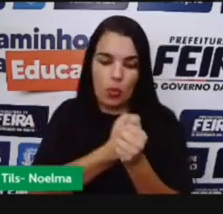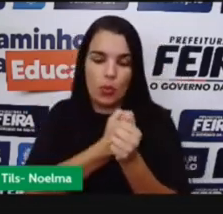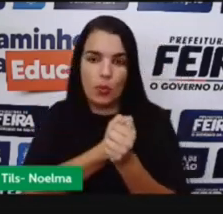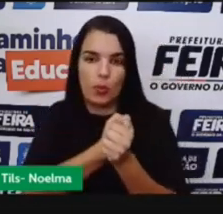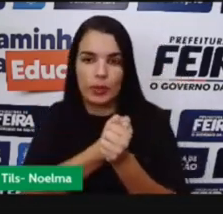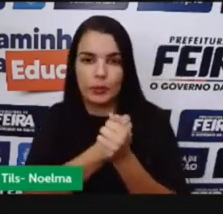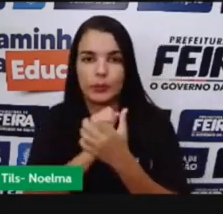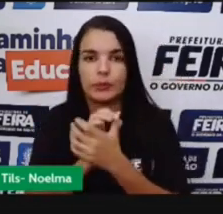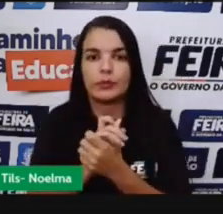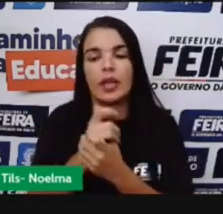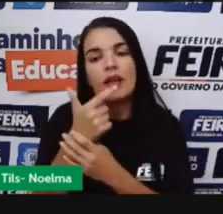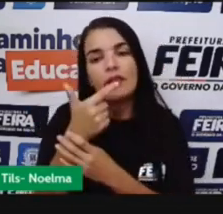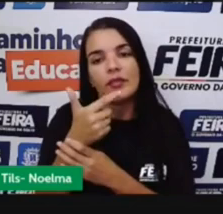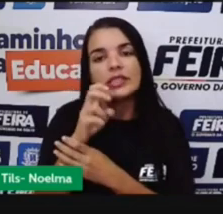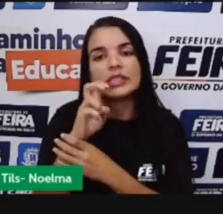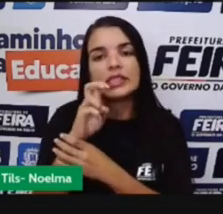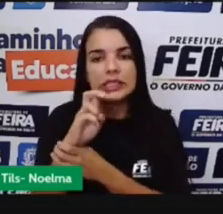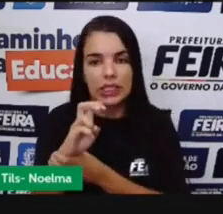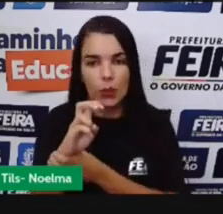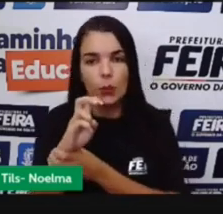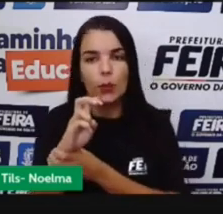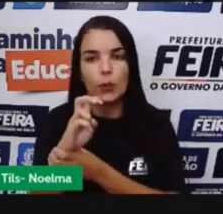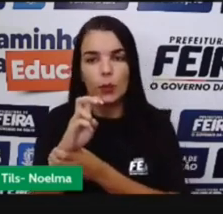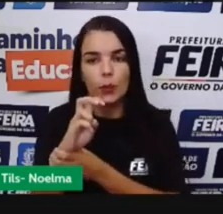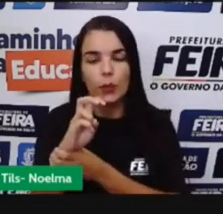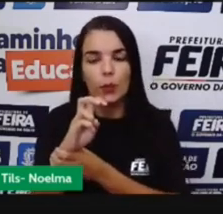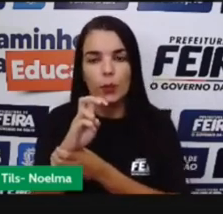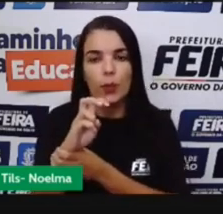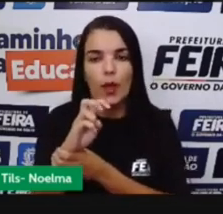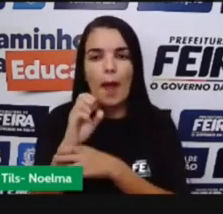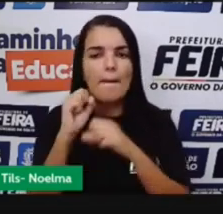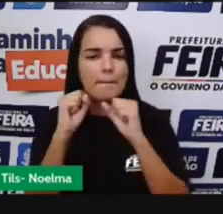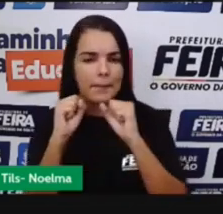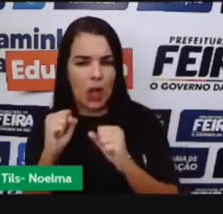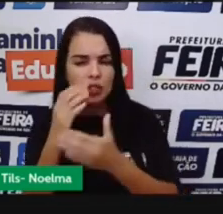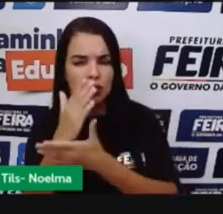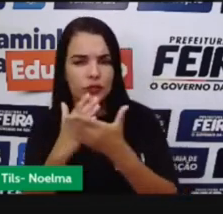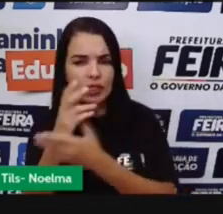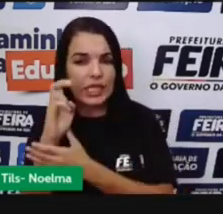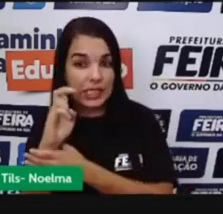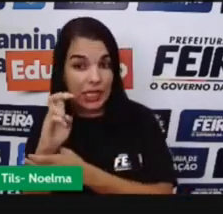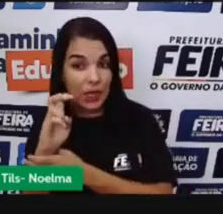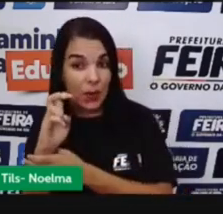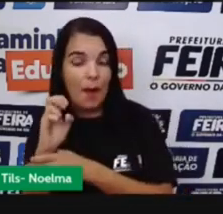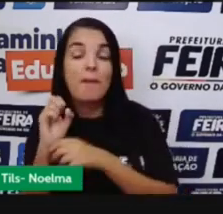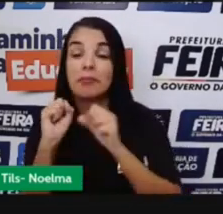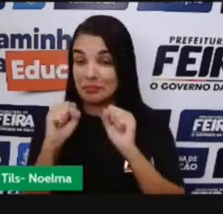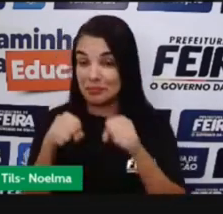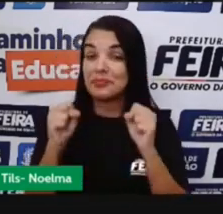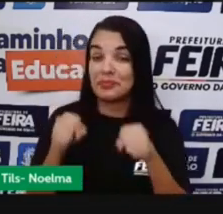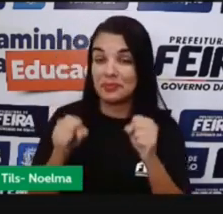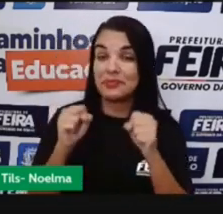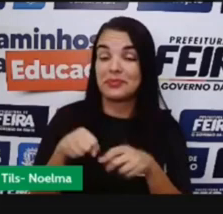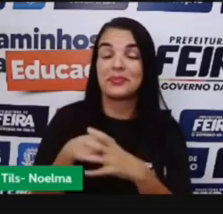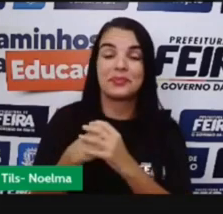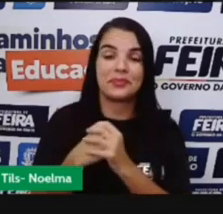como? 25. 25 pode dividir 5? Pode, né?